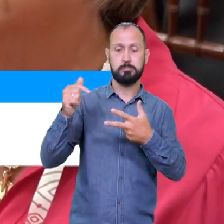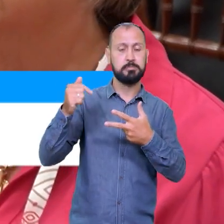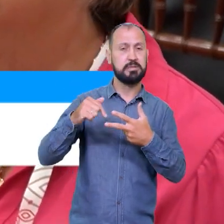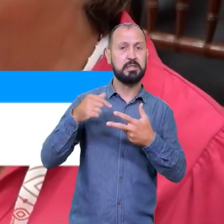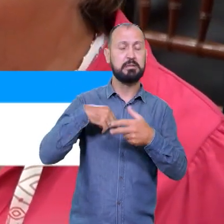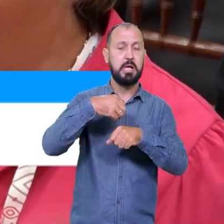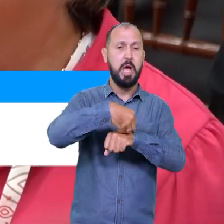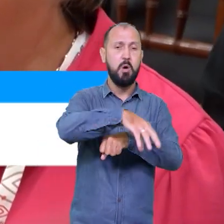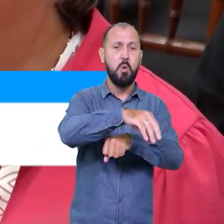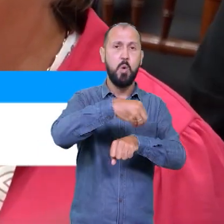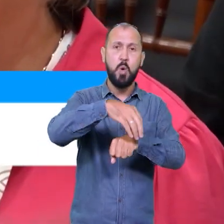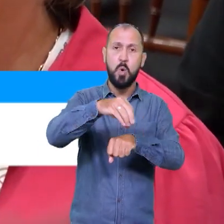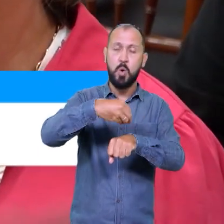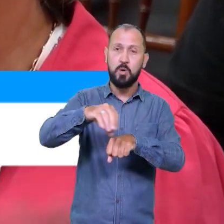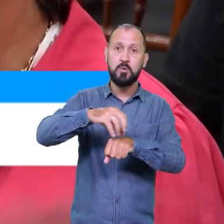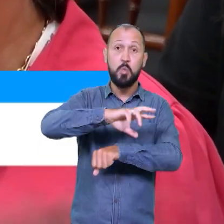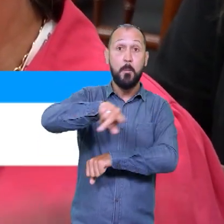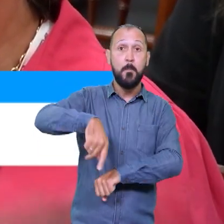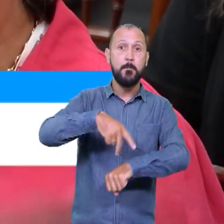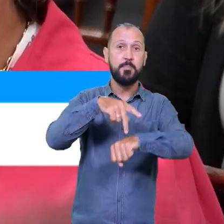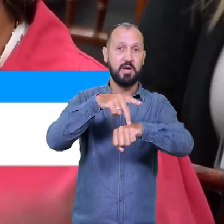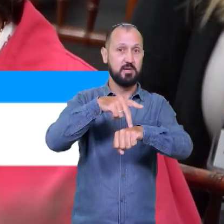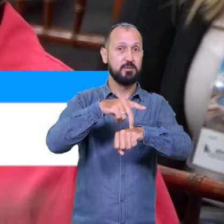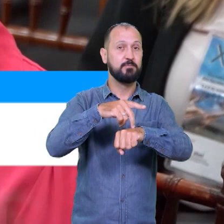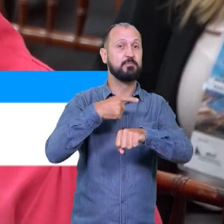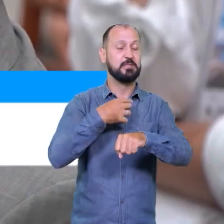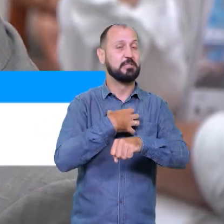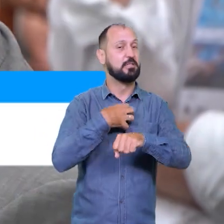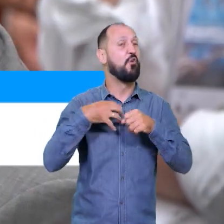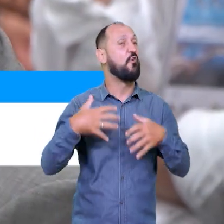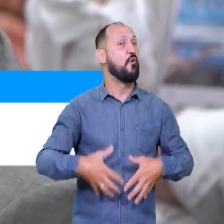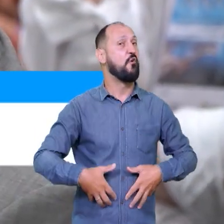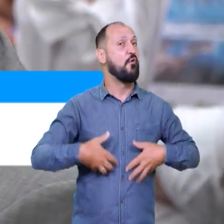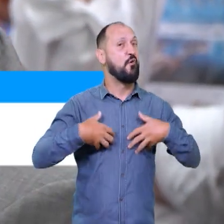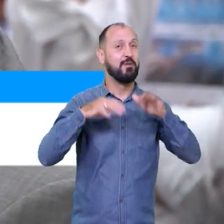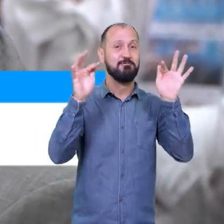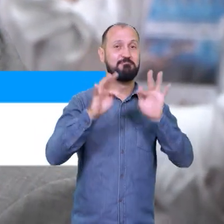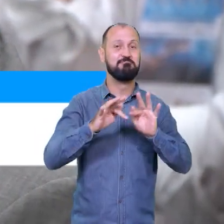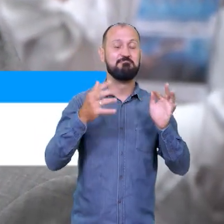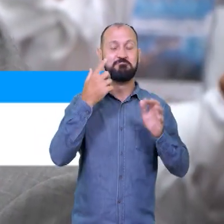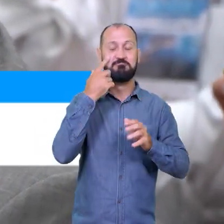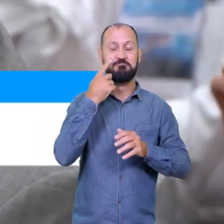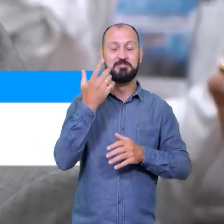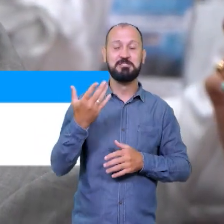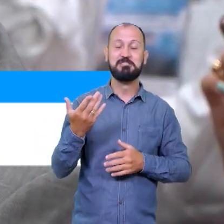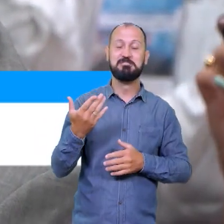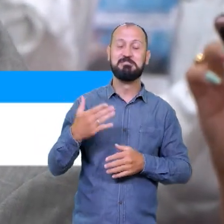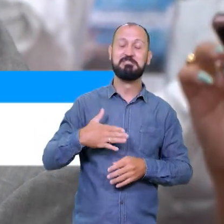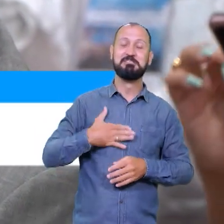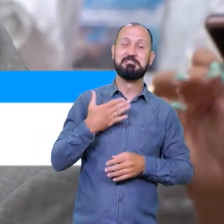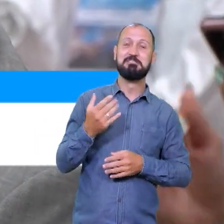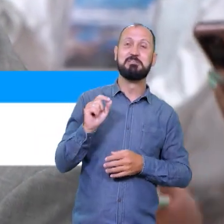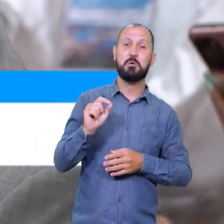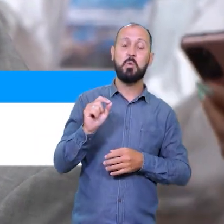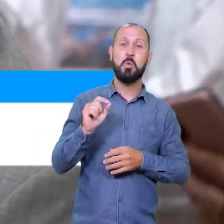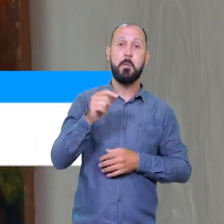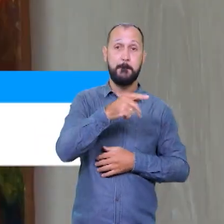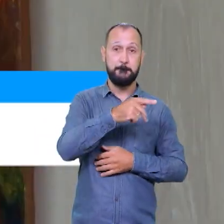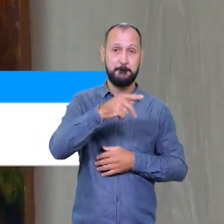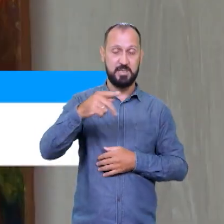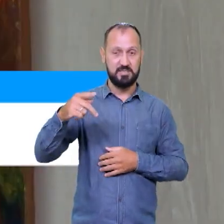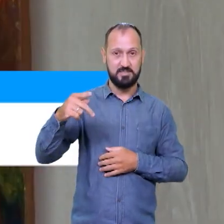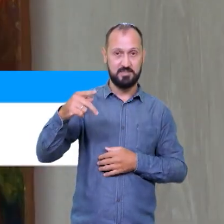legislativa, ela está sendo disseminada em todo o nosso país. Ficamos muito felizes com a surpresa que nós tivemos.